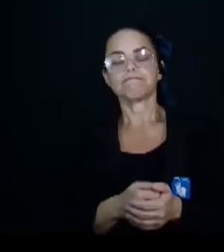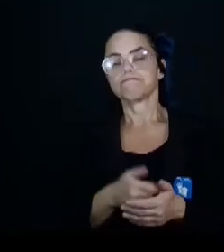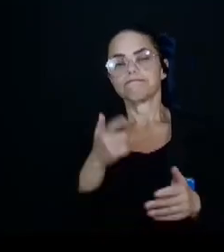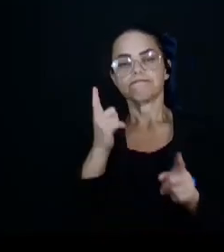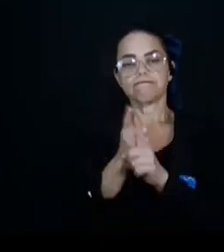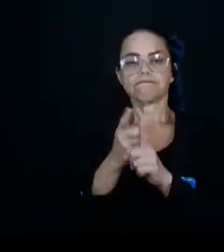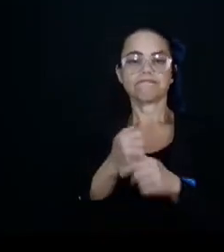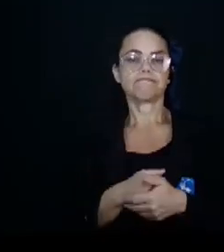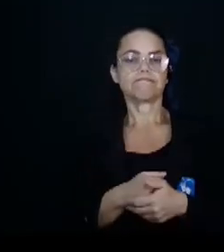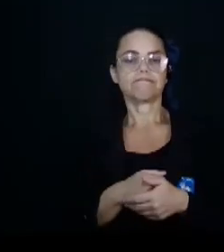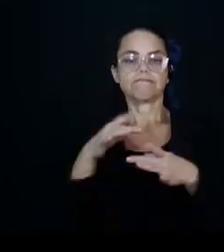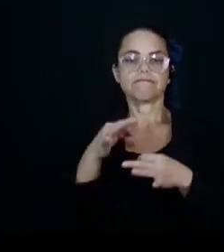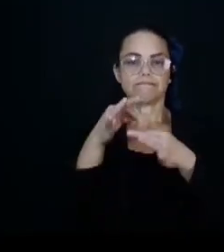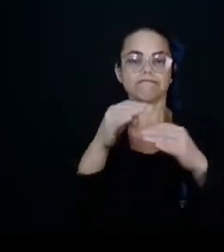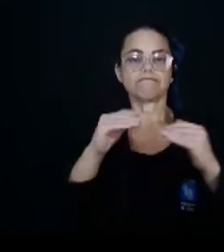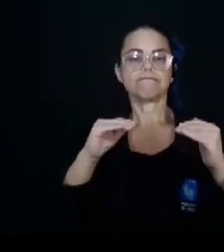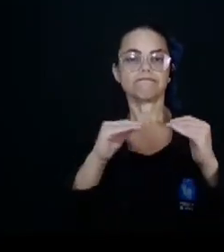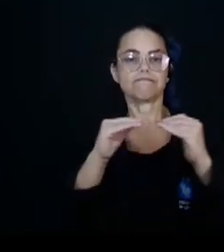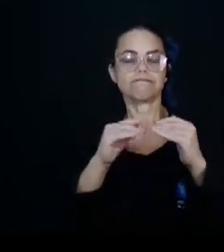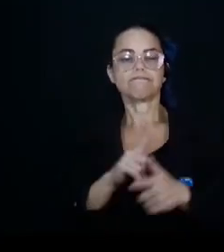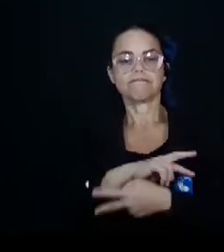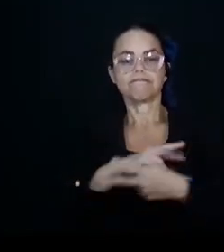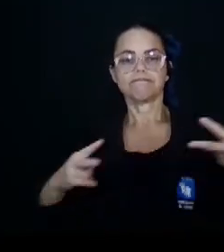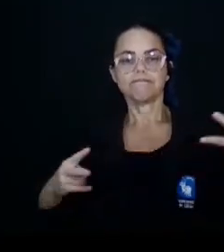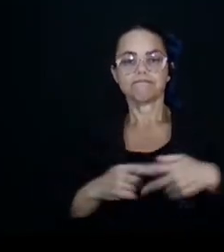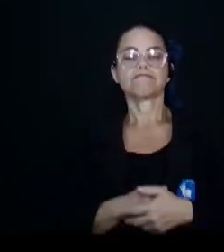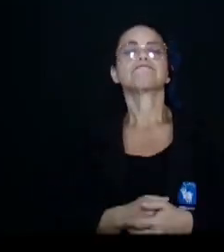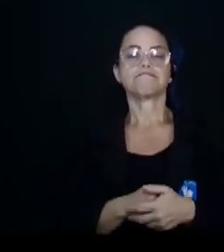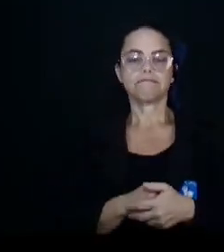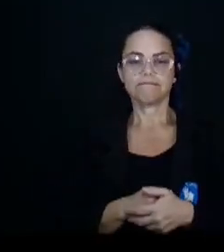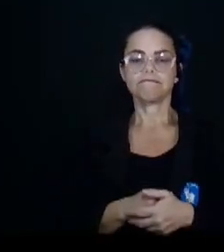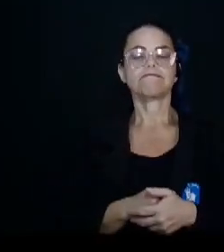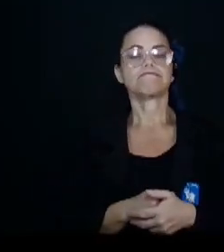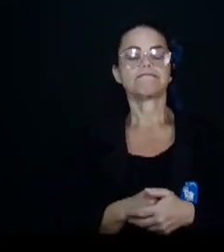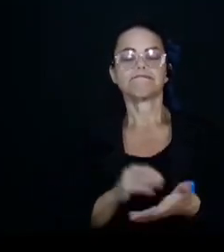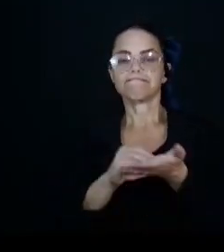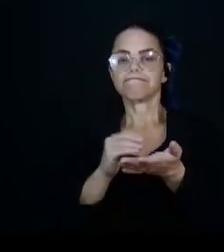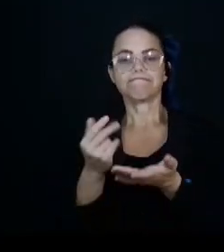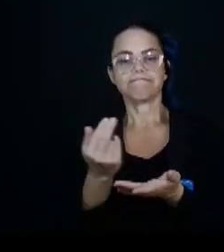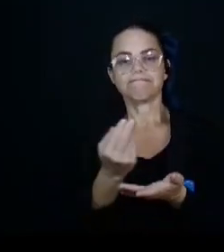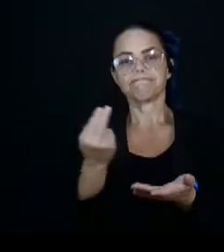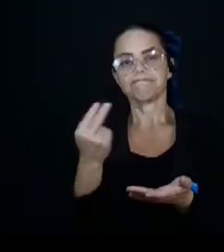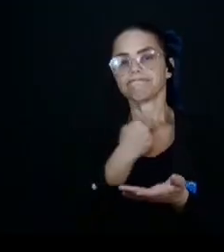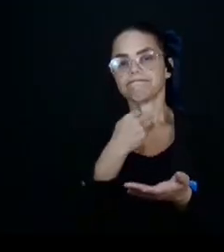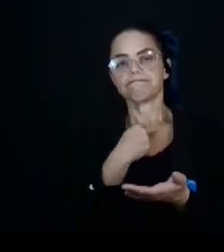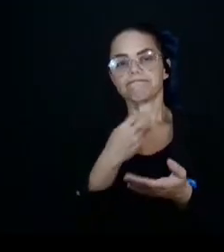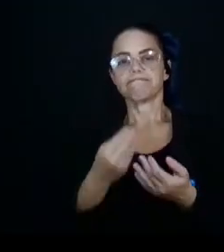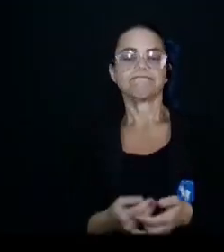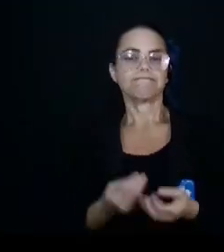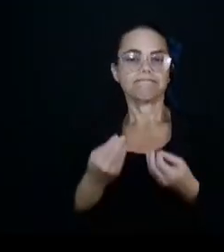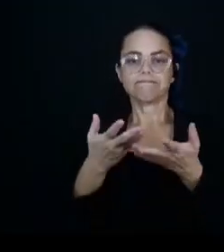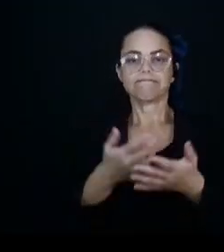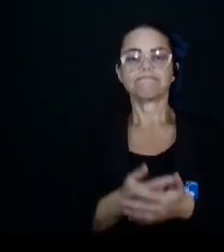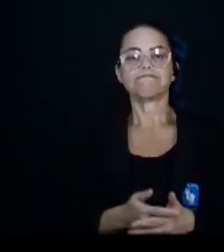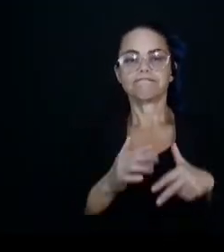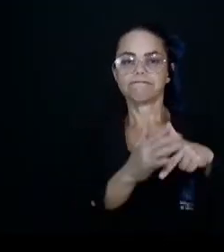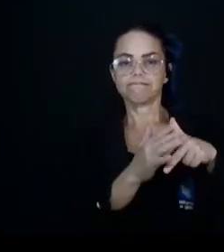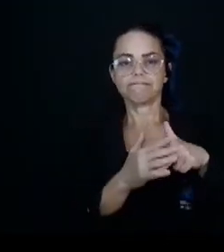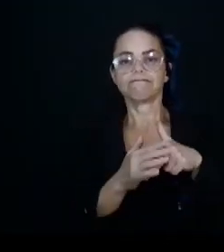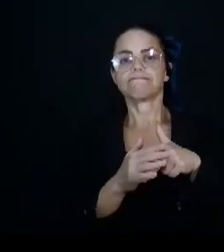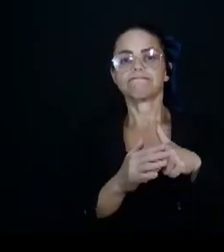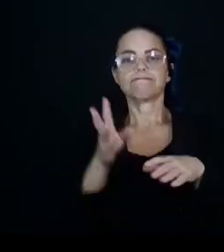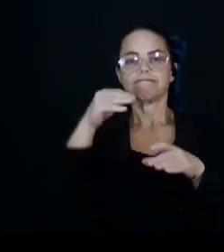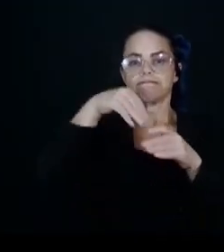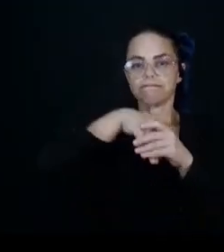compatível geneticamente e que não possa doar, o paciente é inserido no banco